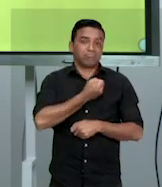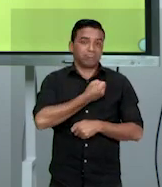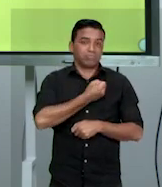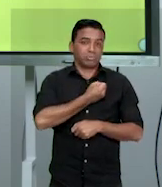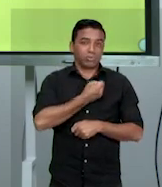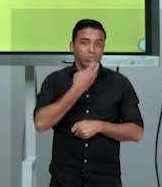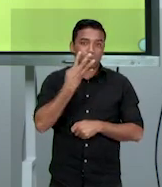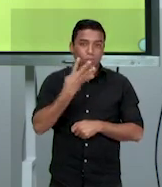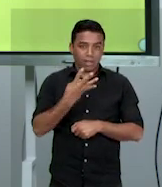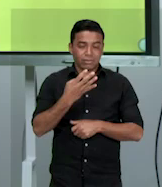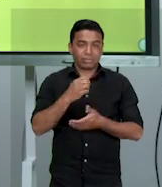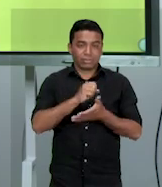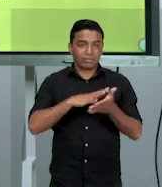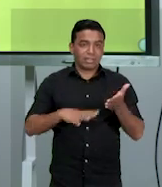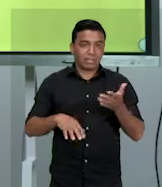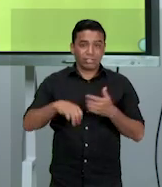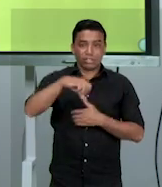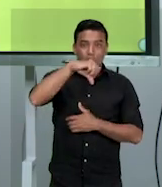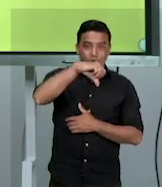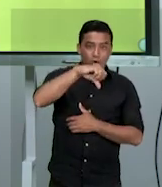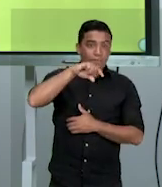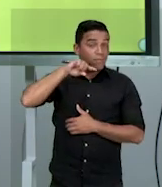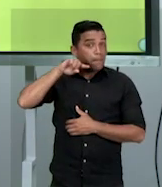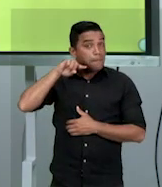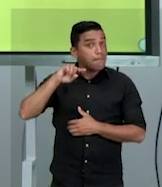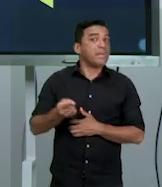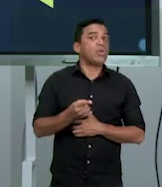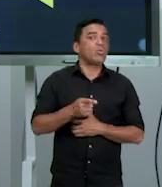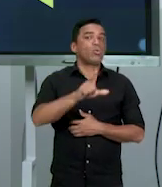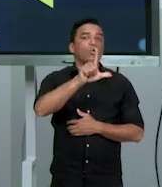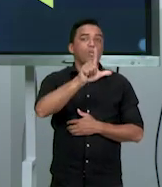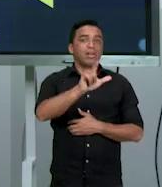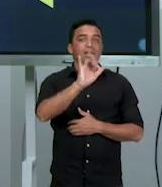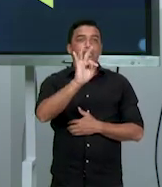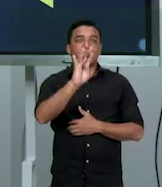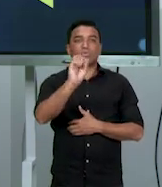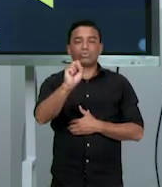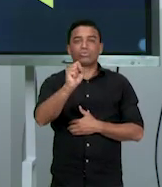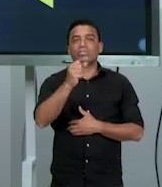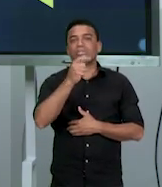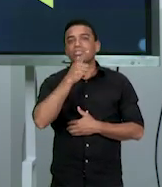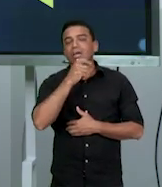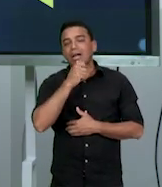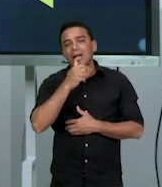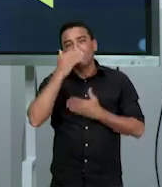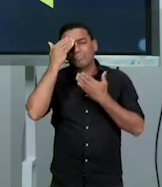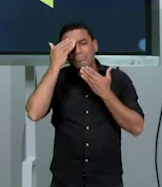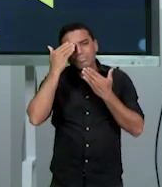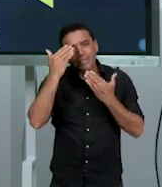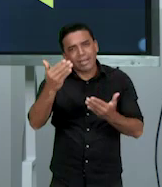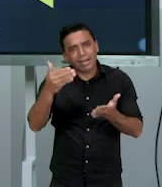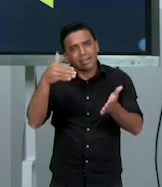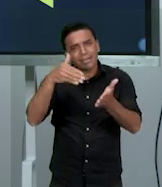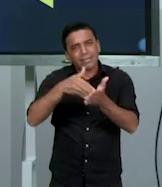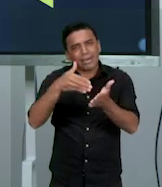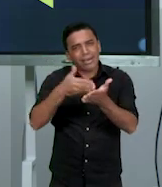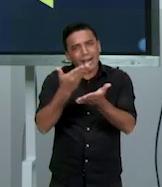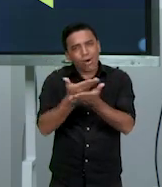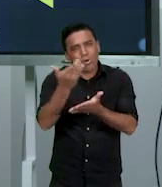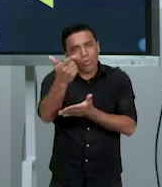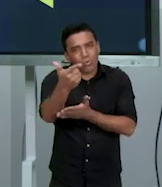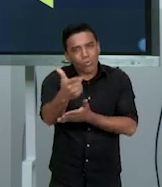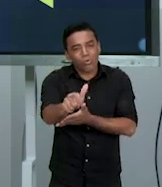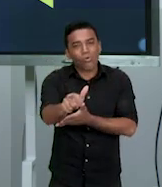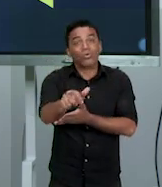é 9.000 litros de água, ok? Muito obrigada, gente. Até a próxima